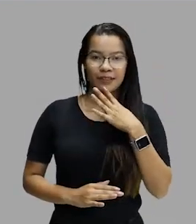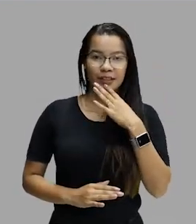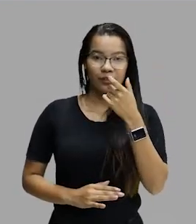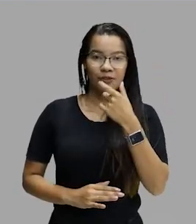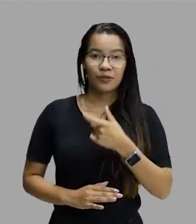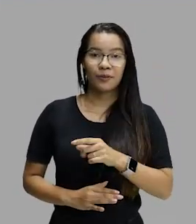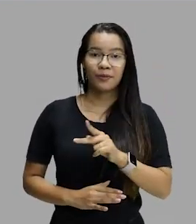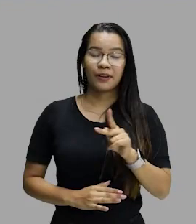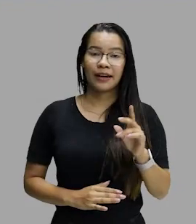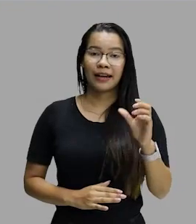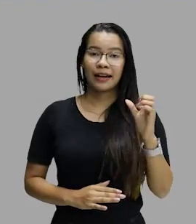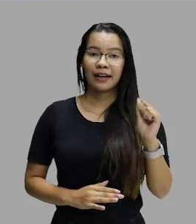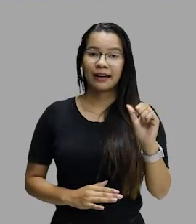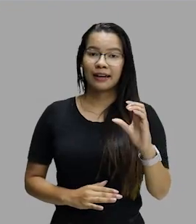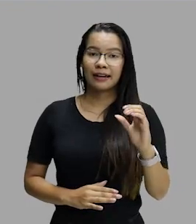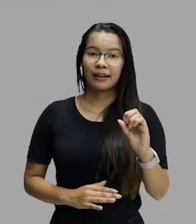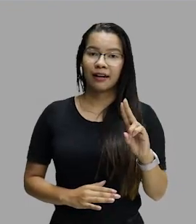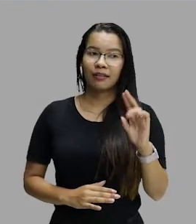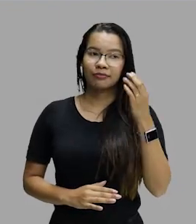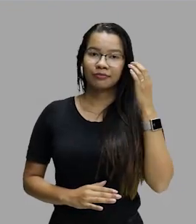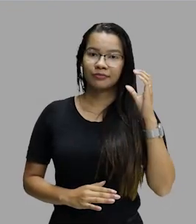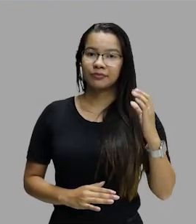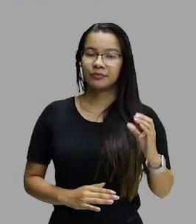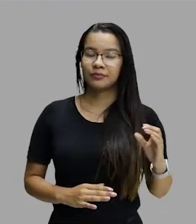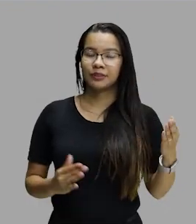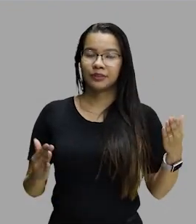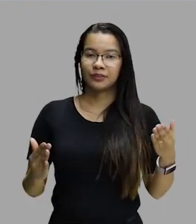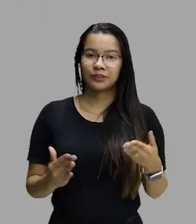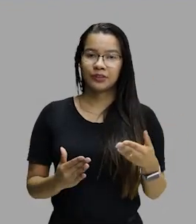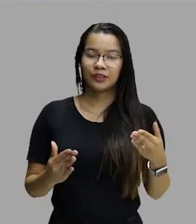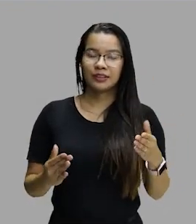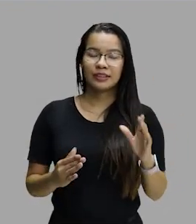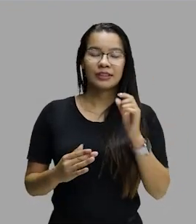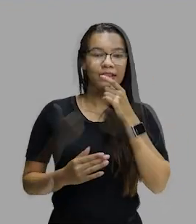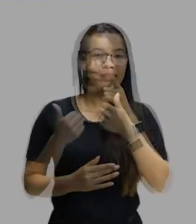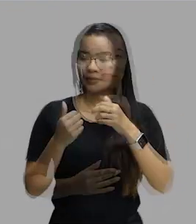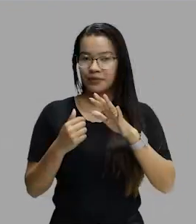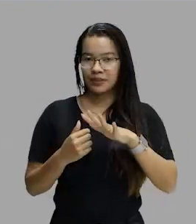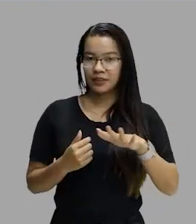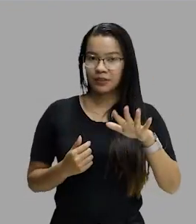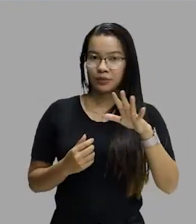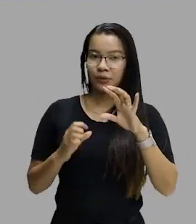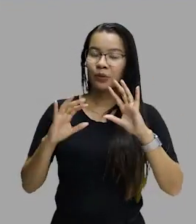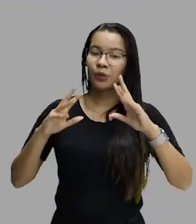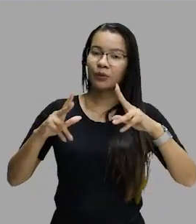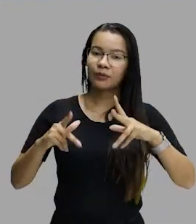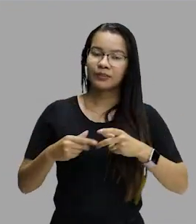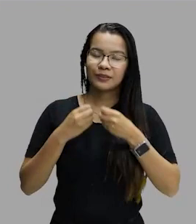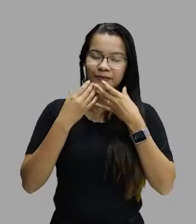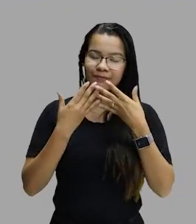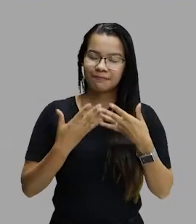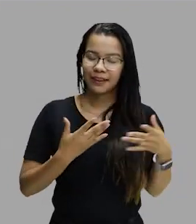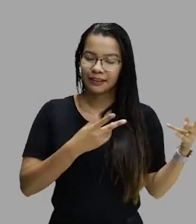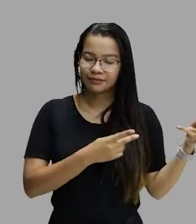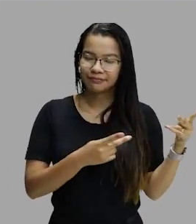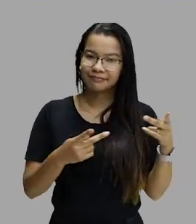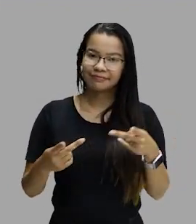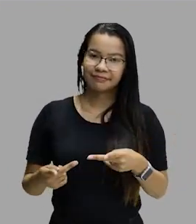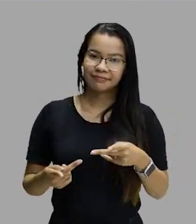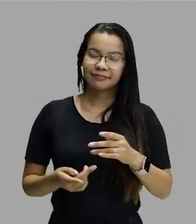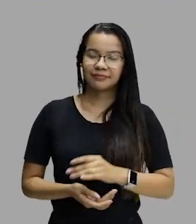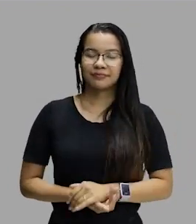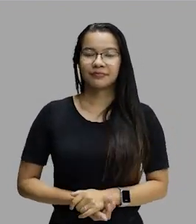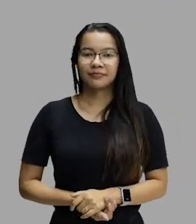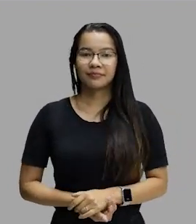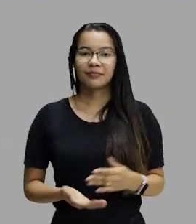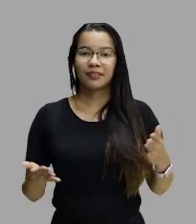Cacau Sotero. E nossa aula de língua portuguesa. Todos muito bem-vindos, tá?